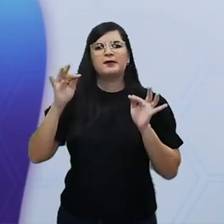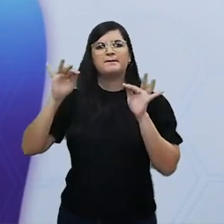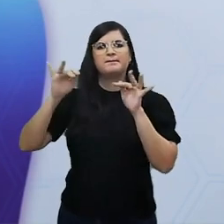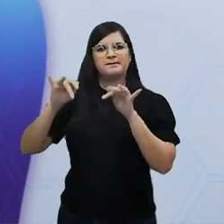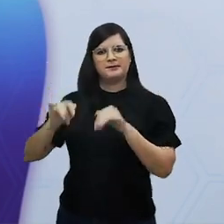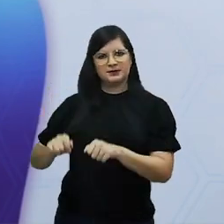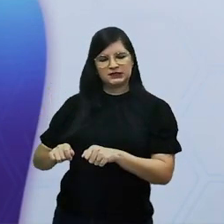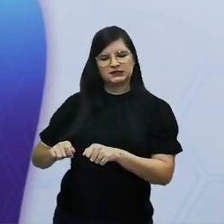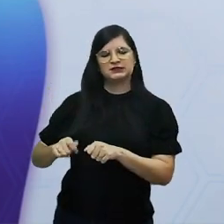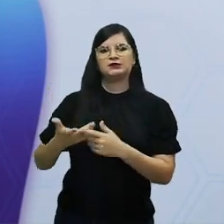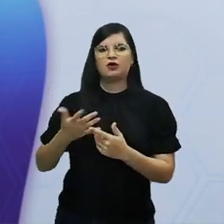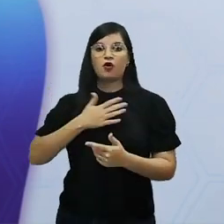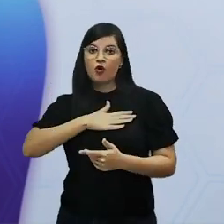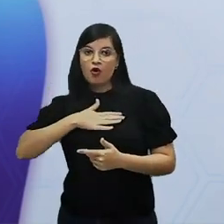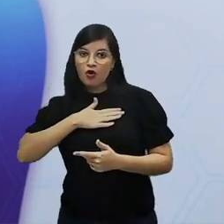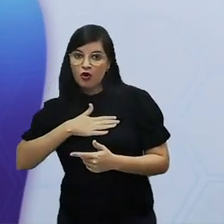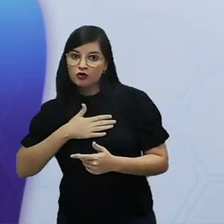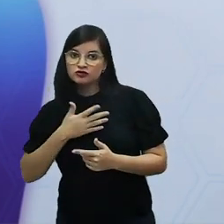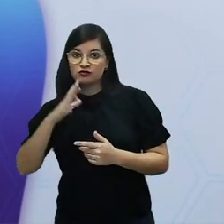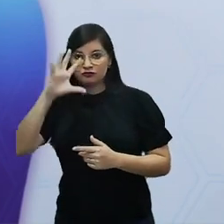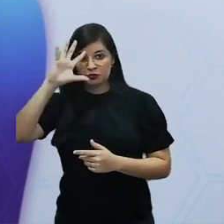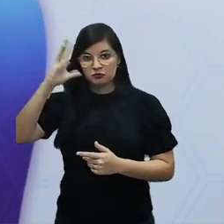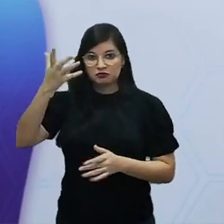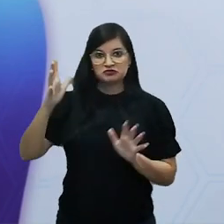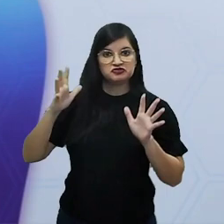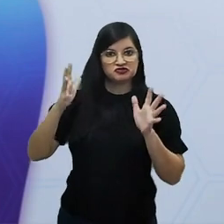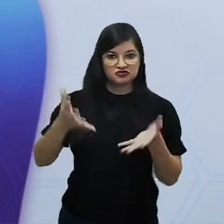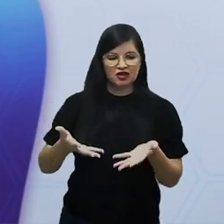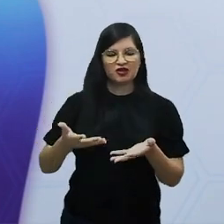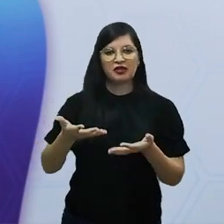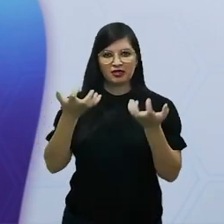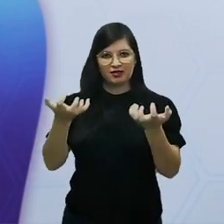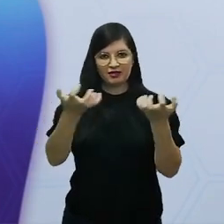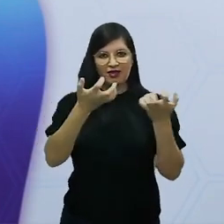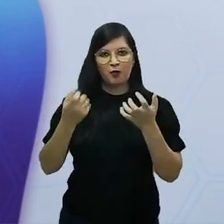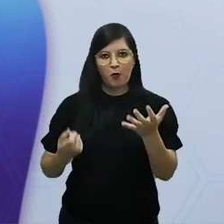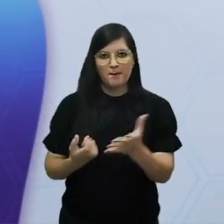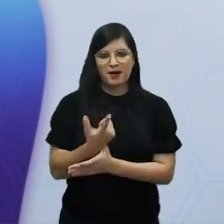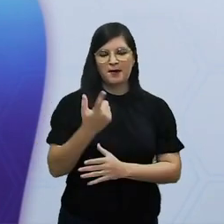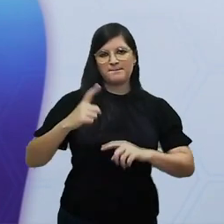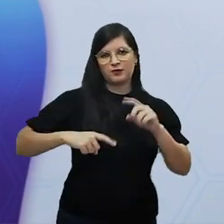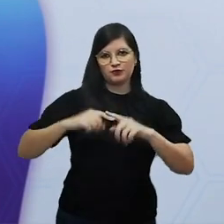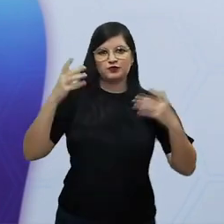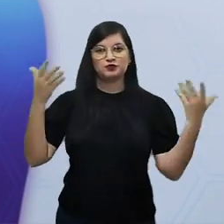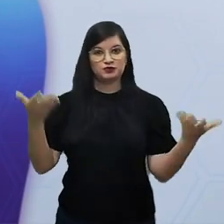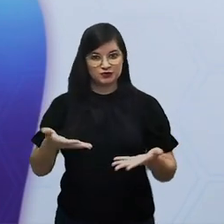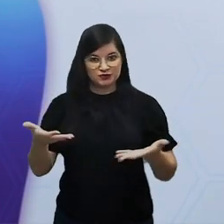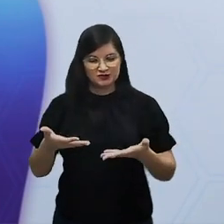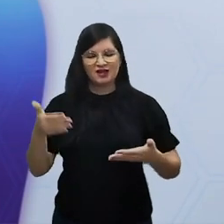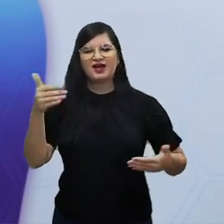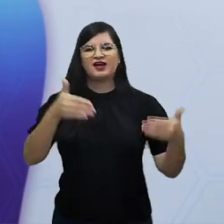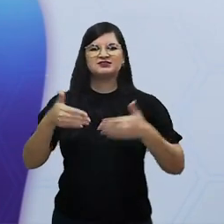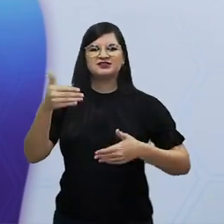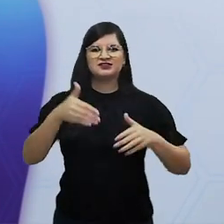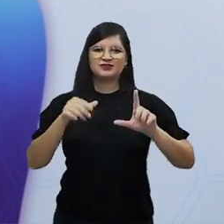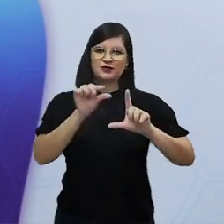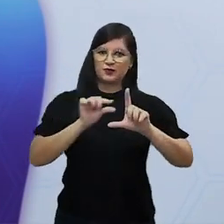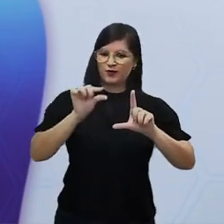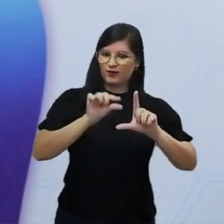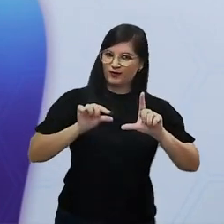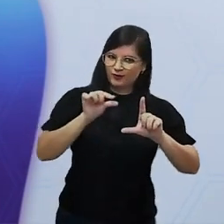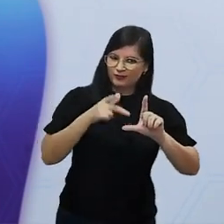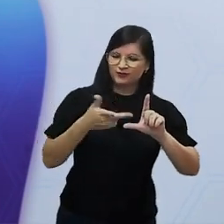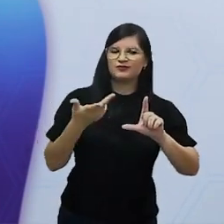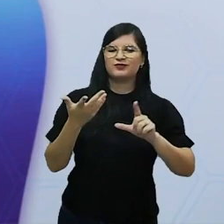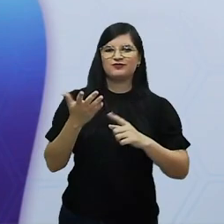forma, se você gostou dessa nossa solução e se você quiser comprar o nosso produto hoje, acesse esse QR Code aqui que a